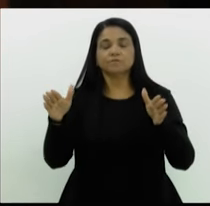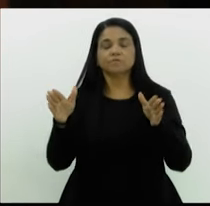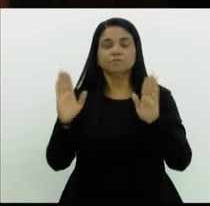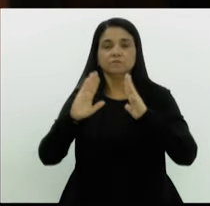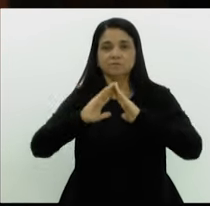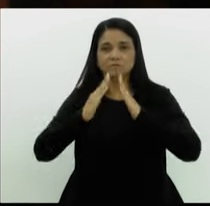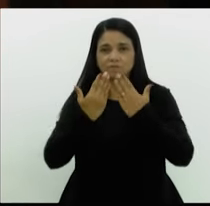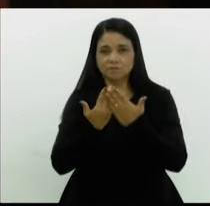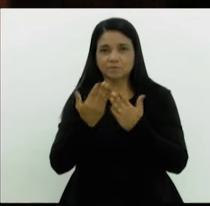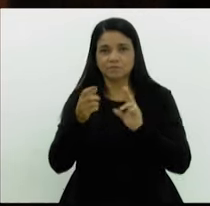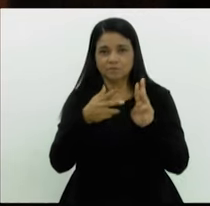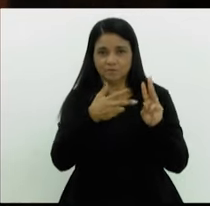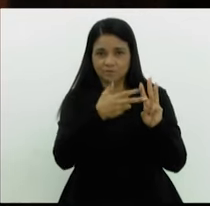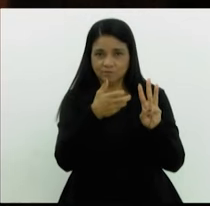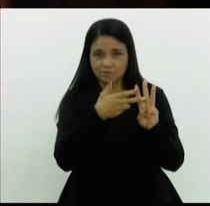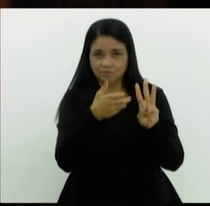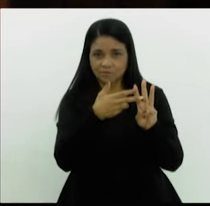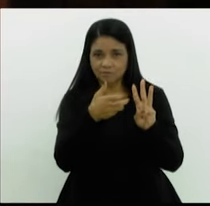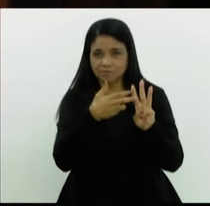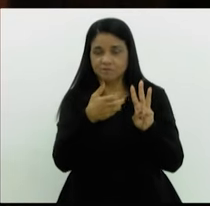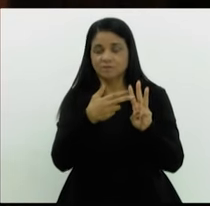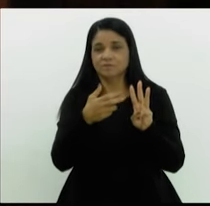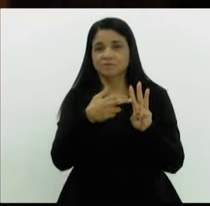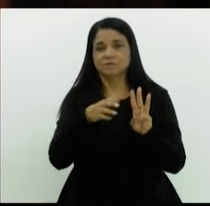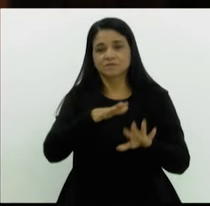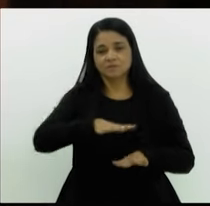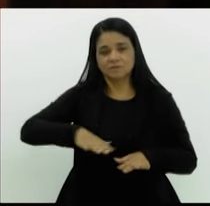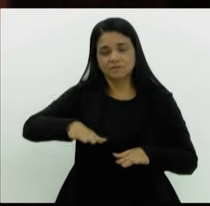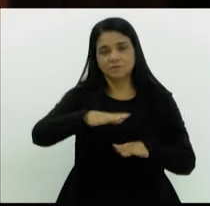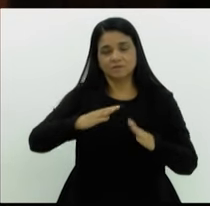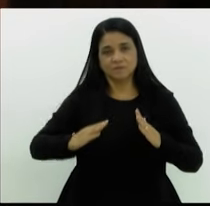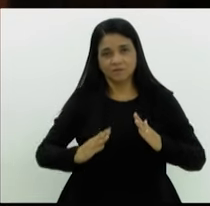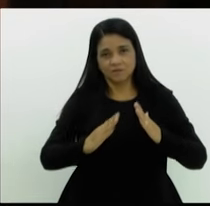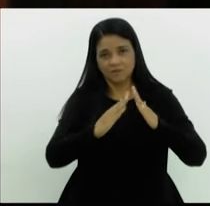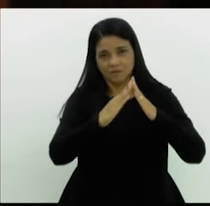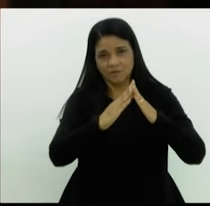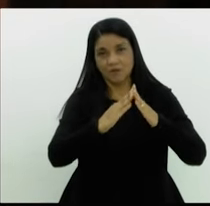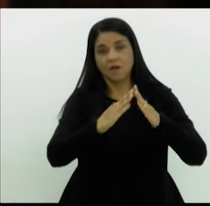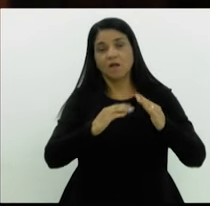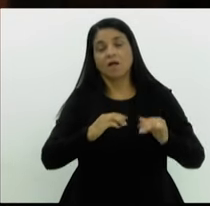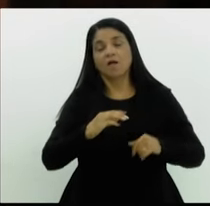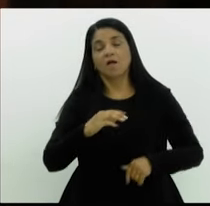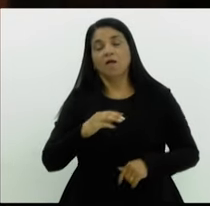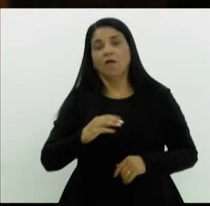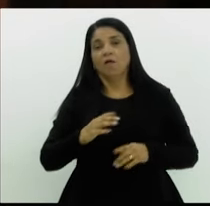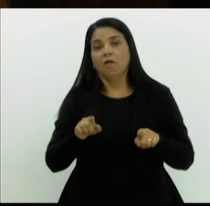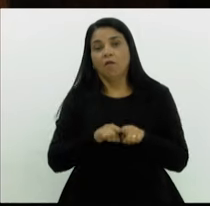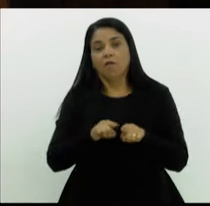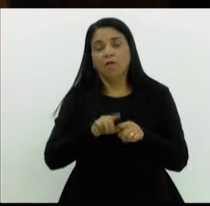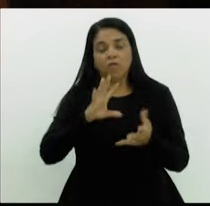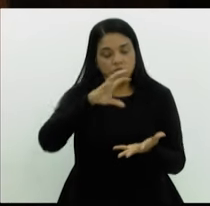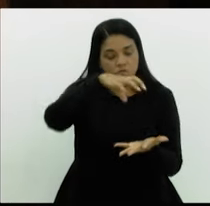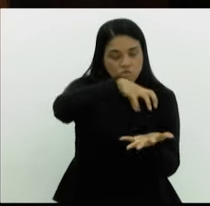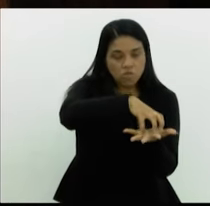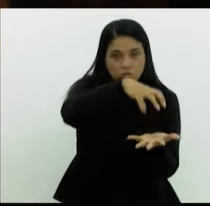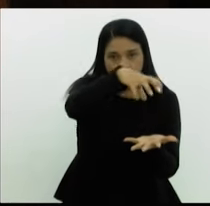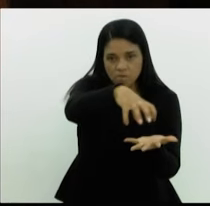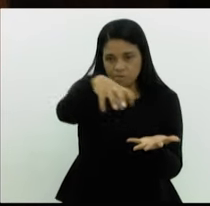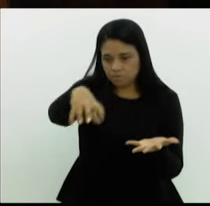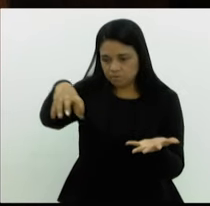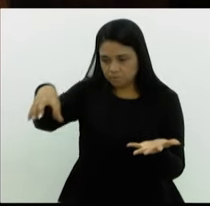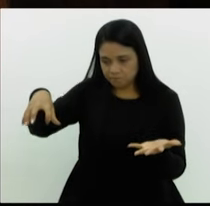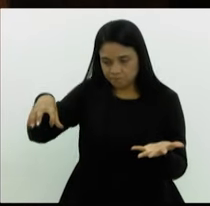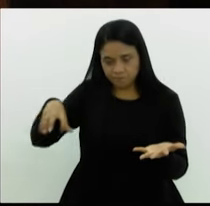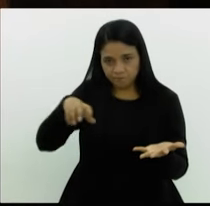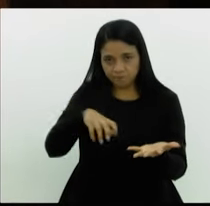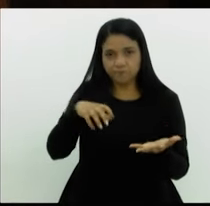na aldeia, assim como as demais escolas estaduais de ensino médio, para que retome a